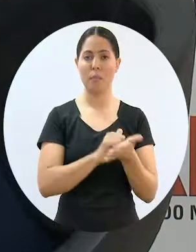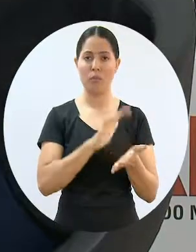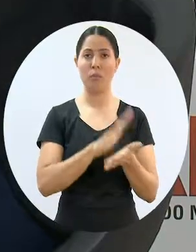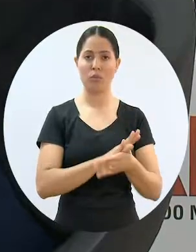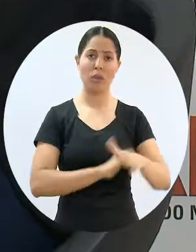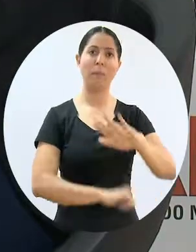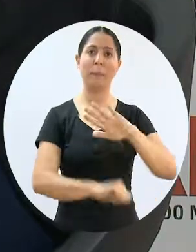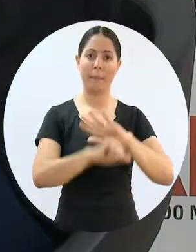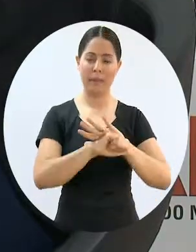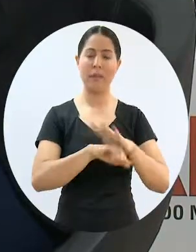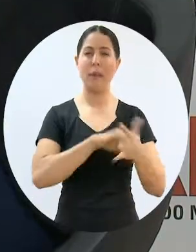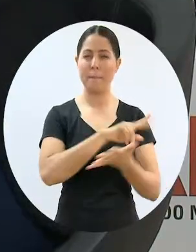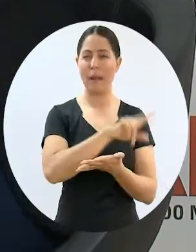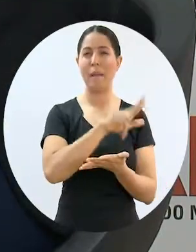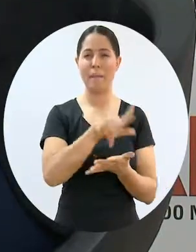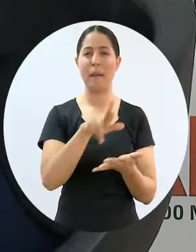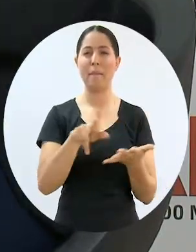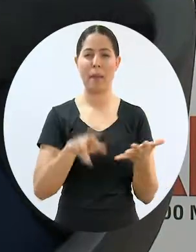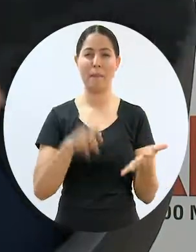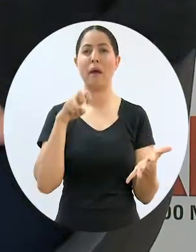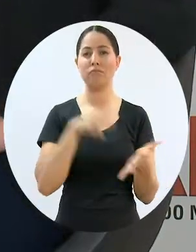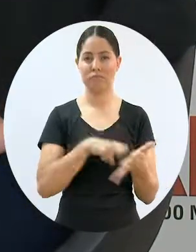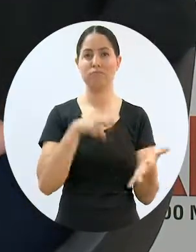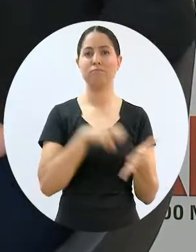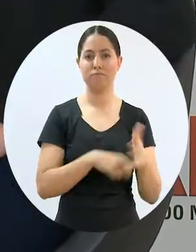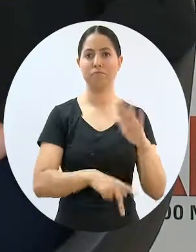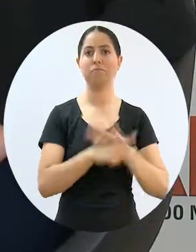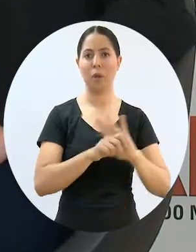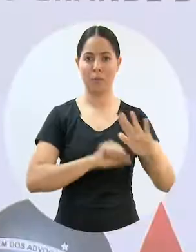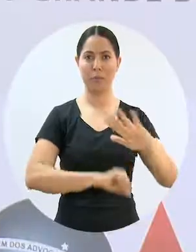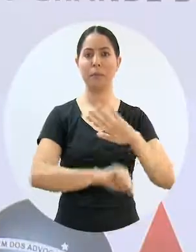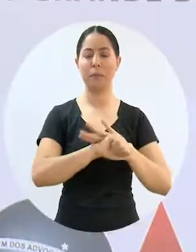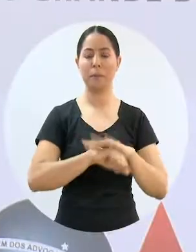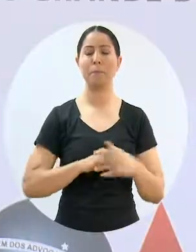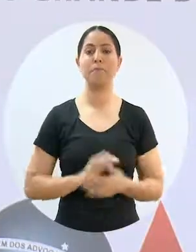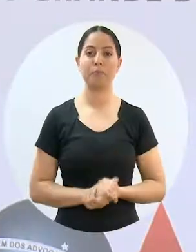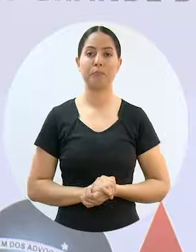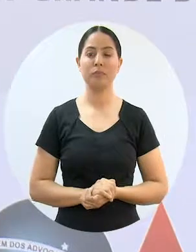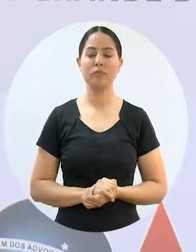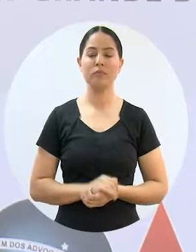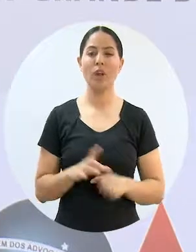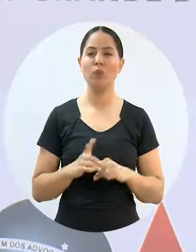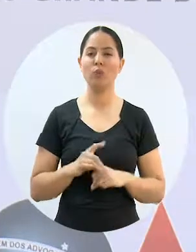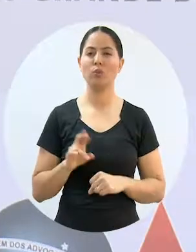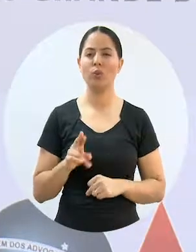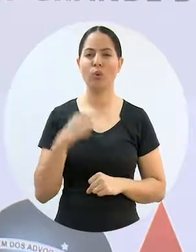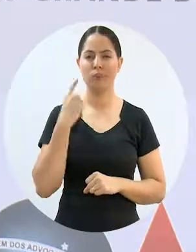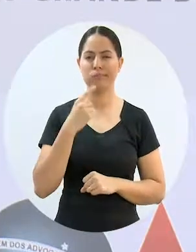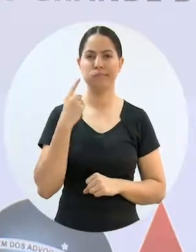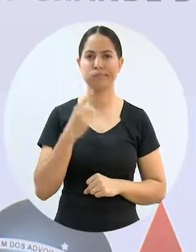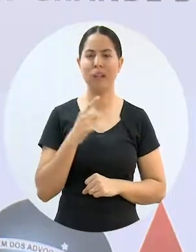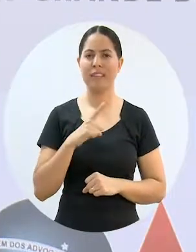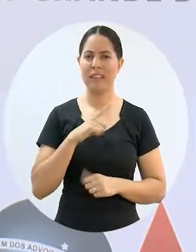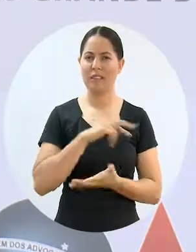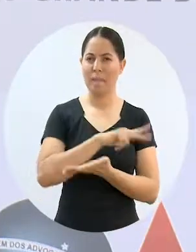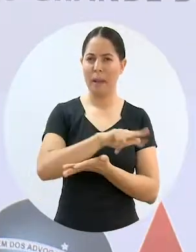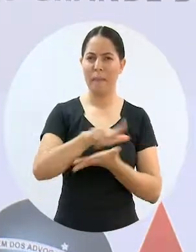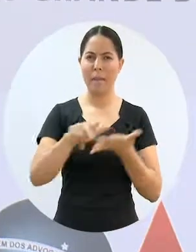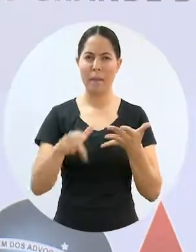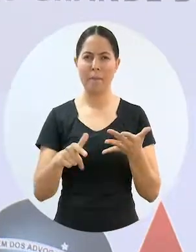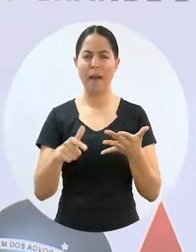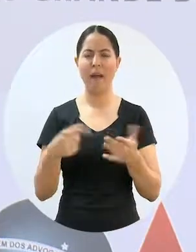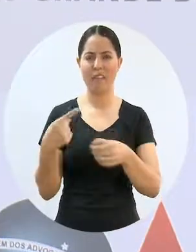administrativo, multas de caráter penal e outras penalidades criminais também. Doutora Marina, em muitas cidades atingidas, o que aconteceu foi o seguinte: